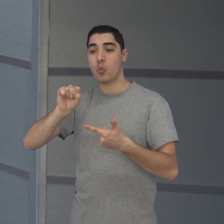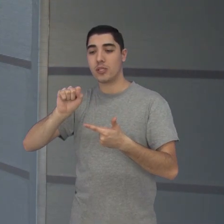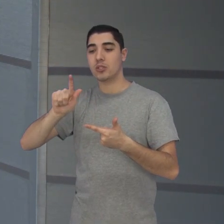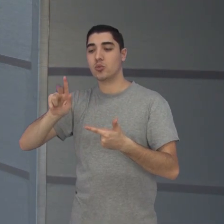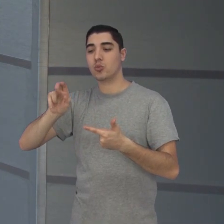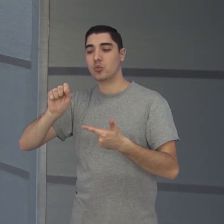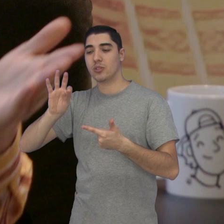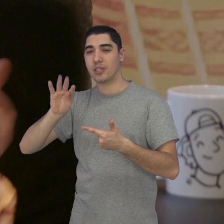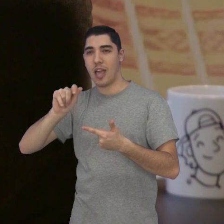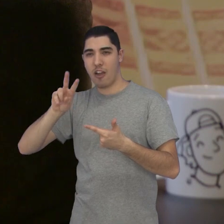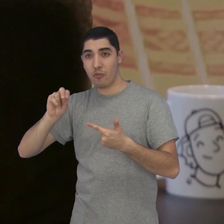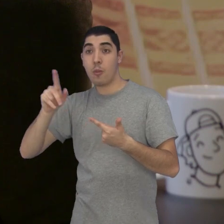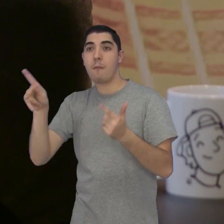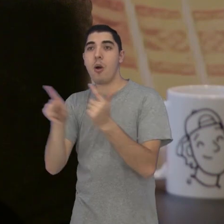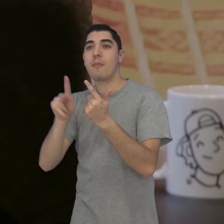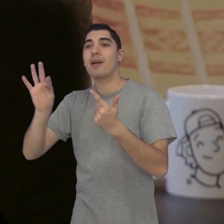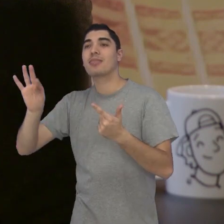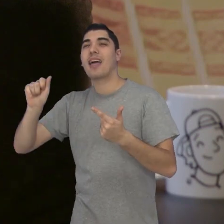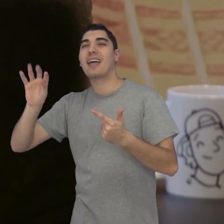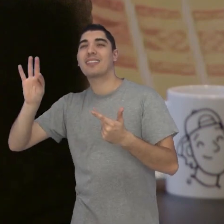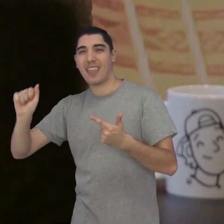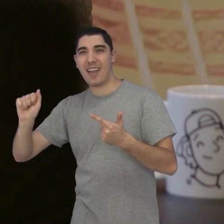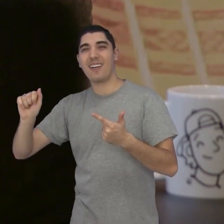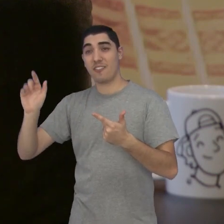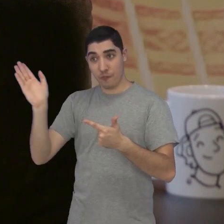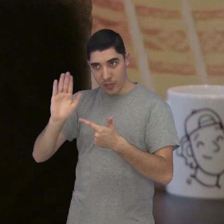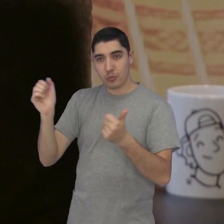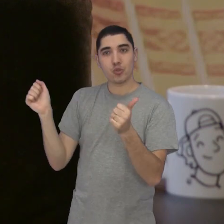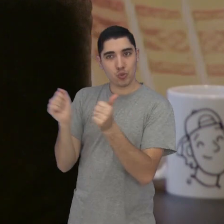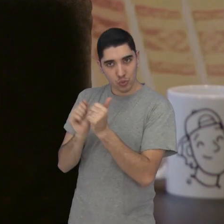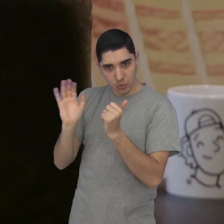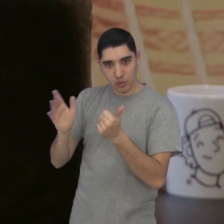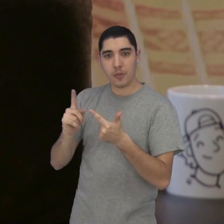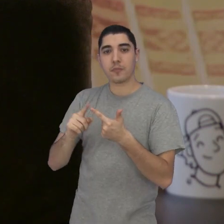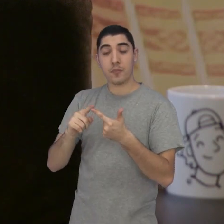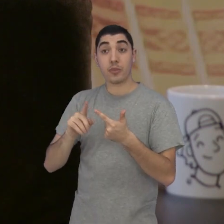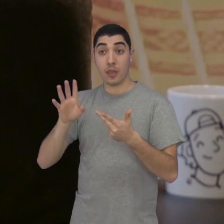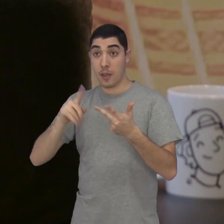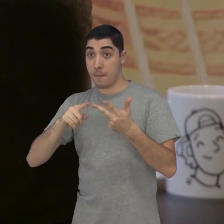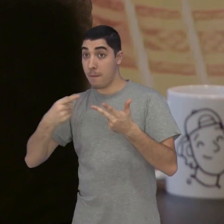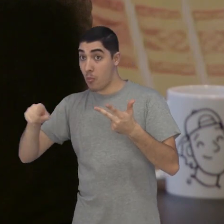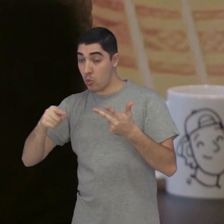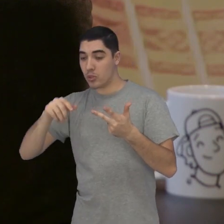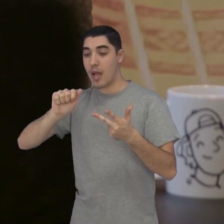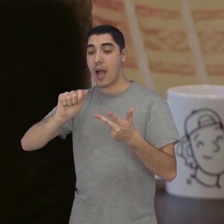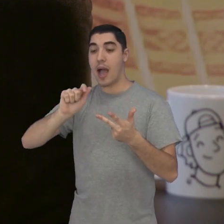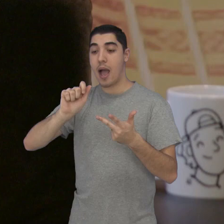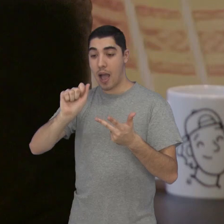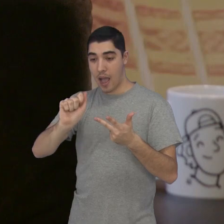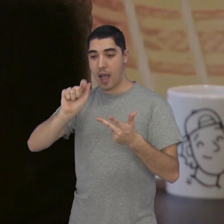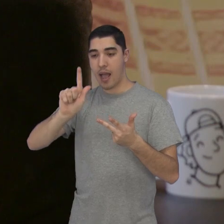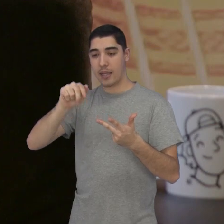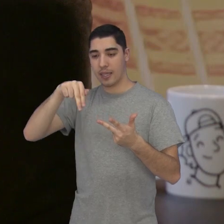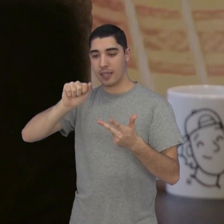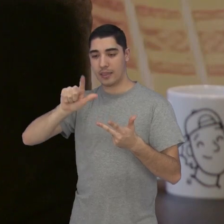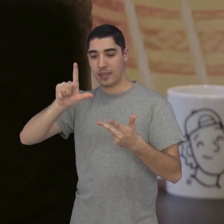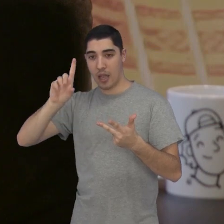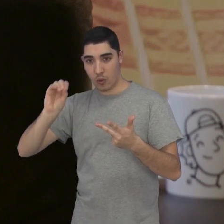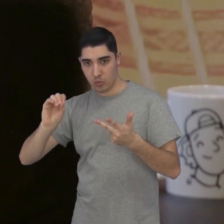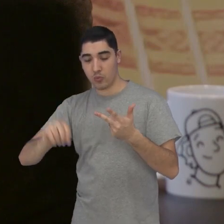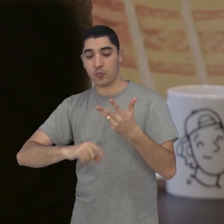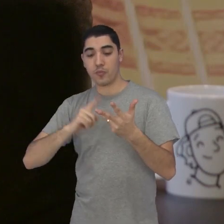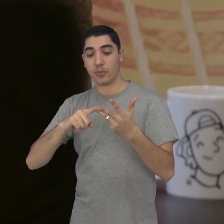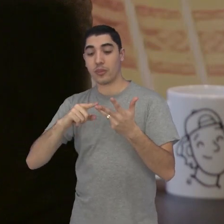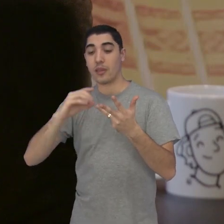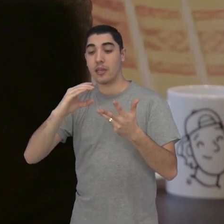que é o Tatá, Sai de Baixo, trabalhou no mesmo filme. Na parte da música, Aguinaldo Raiol,